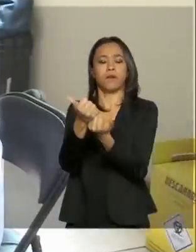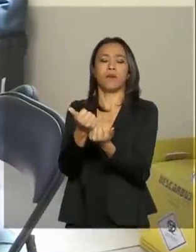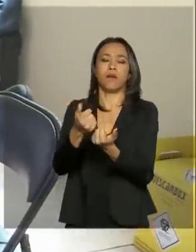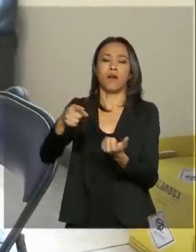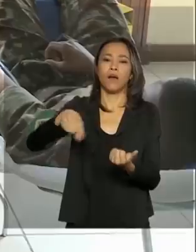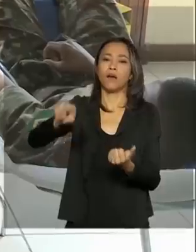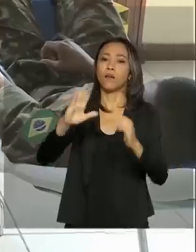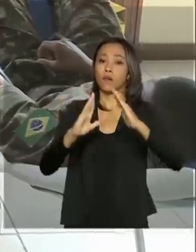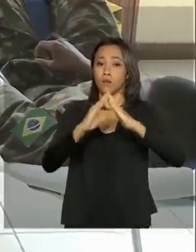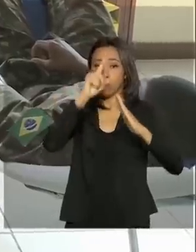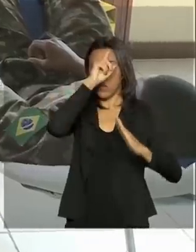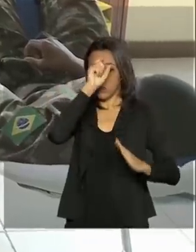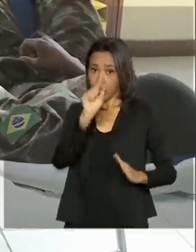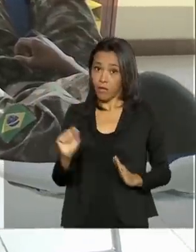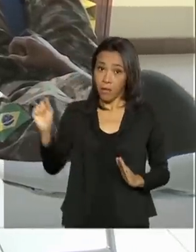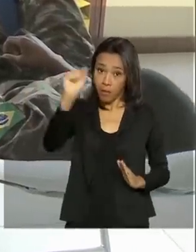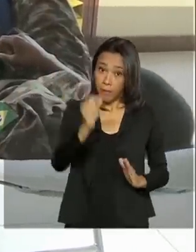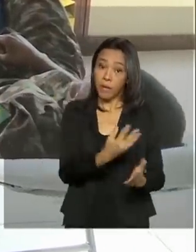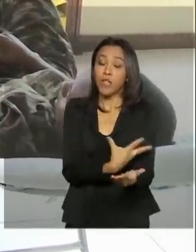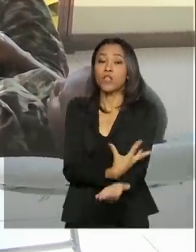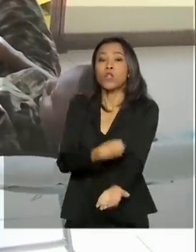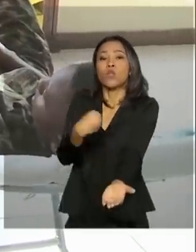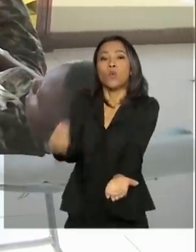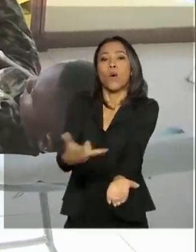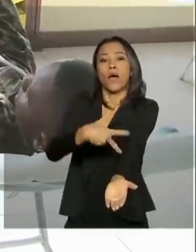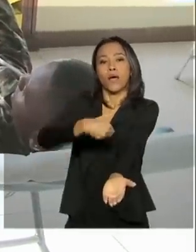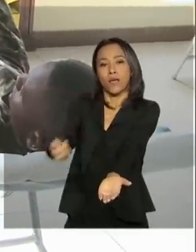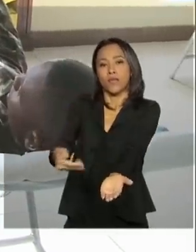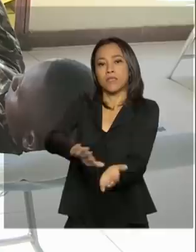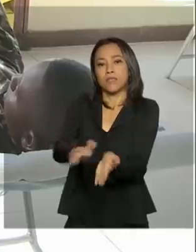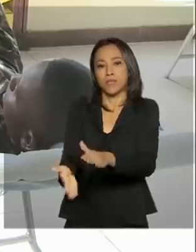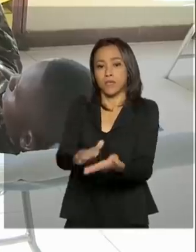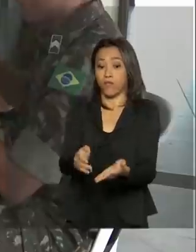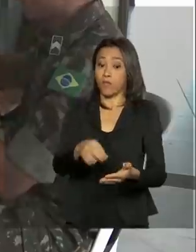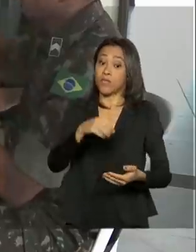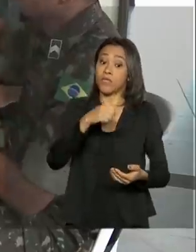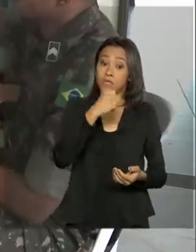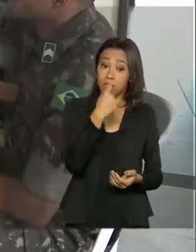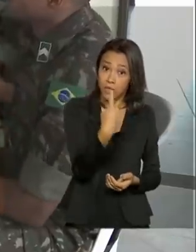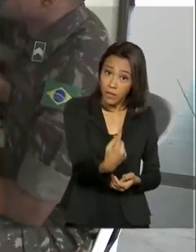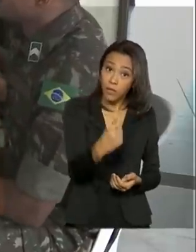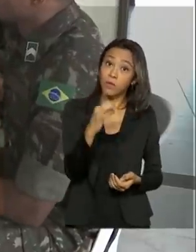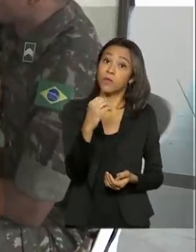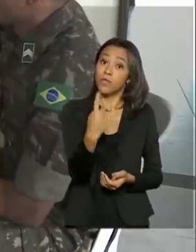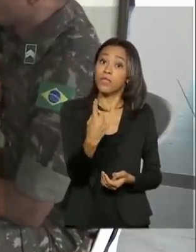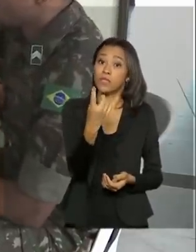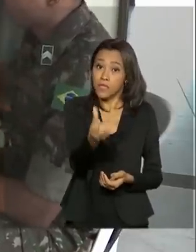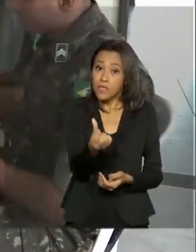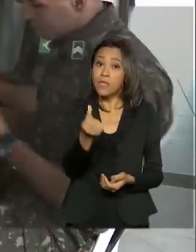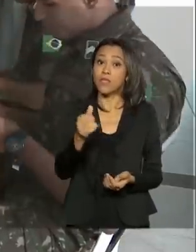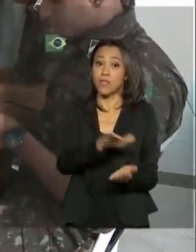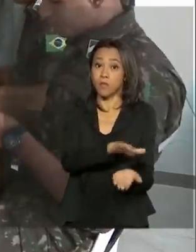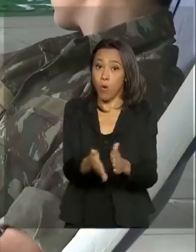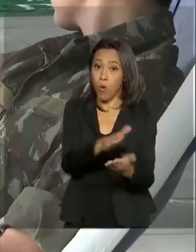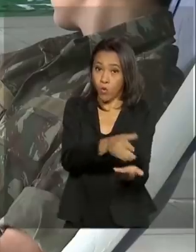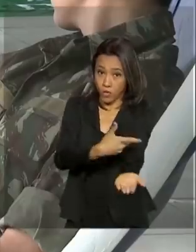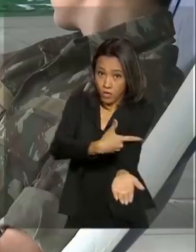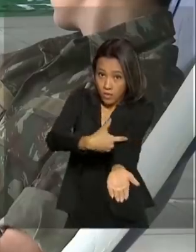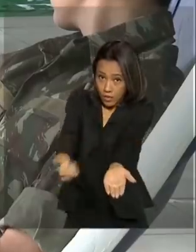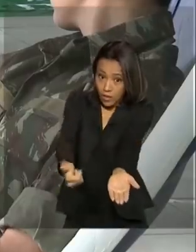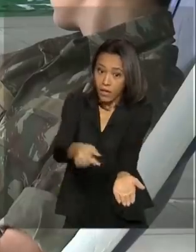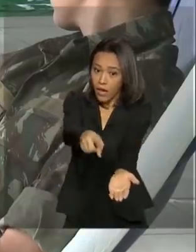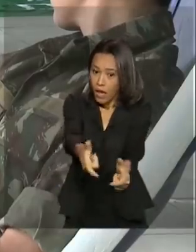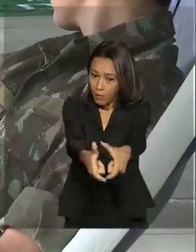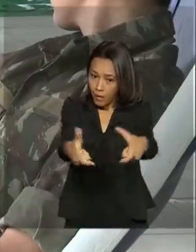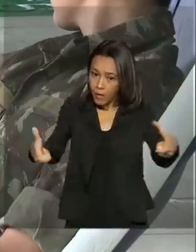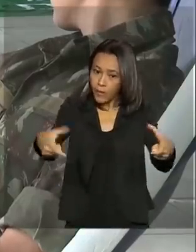de sangue. No primeiro dia, foram 116 bolsas. O curioso é que a maioria dos doadores